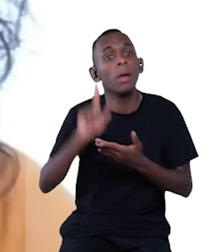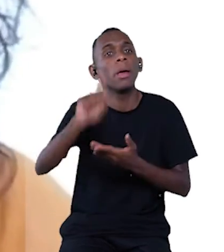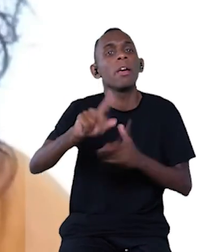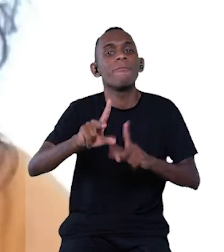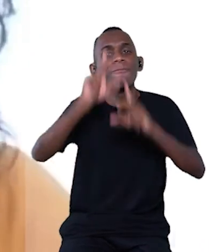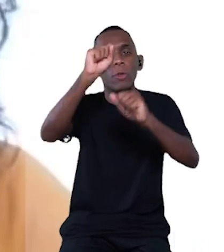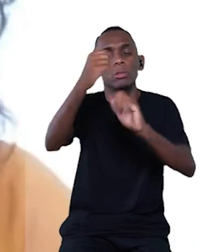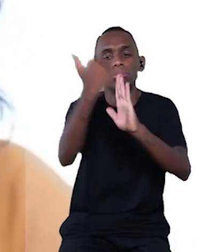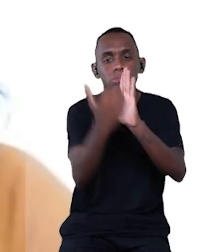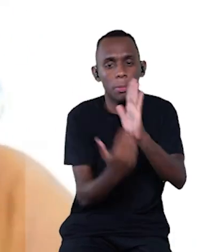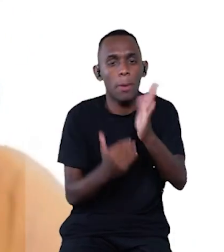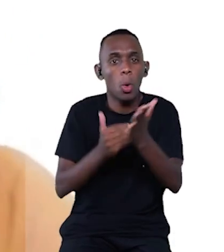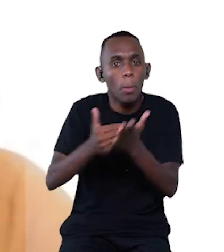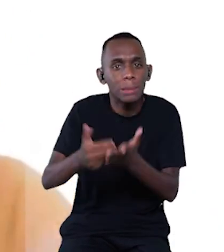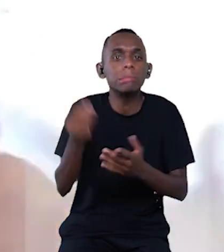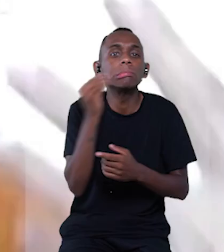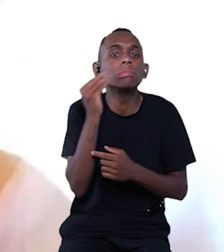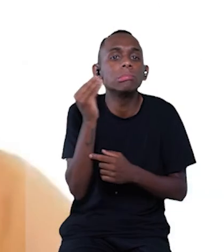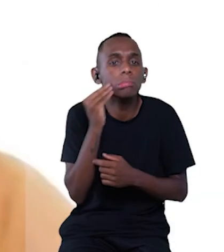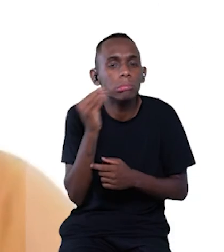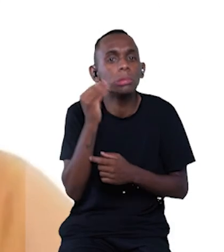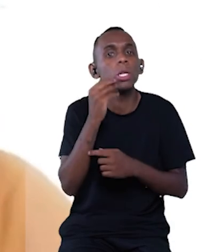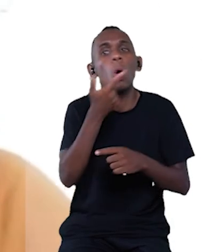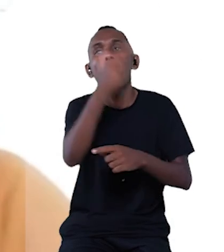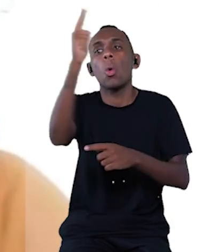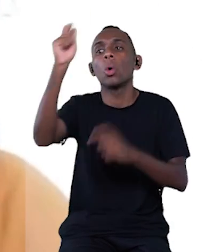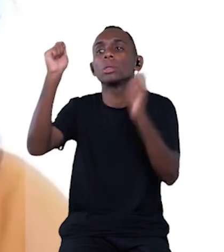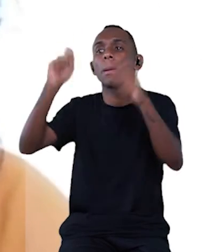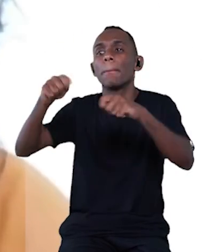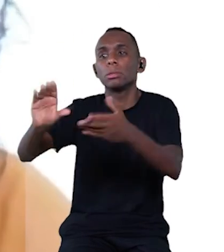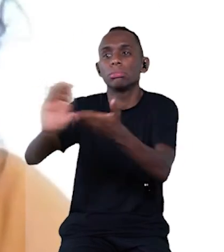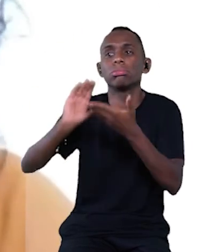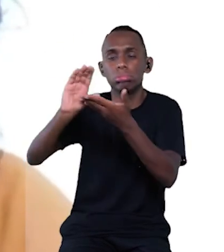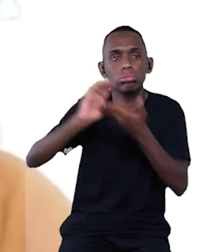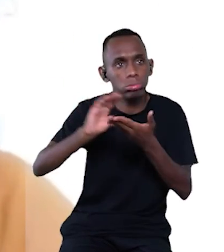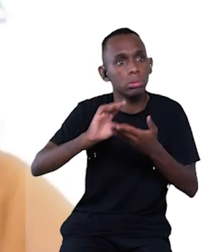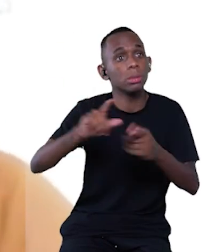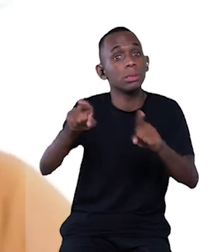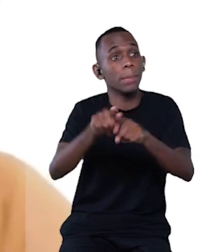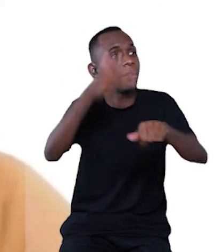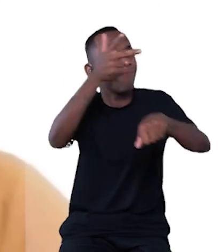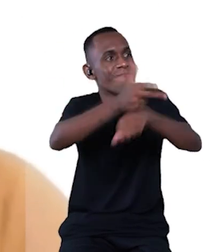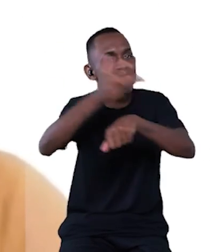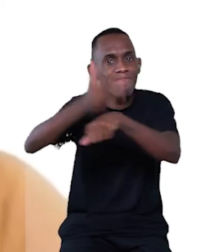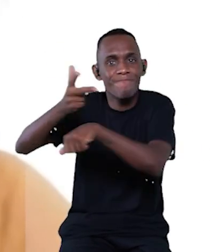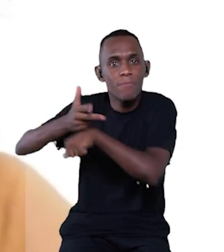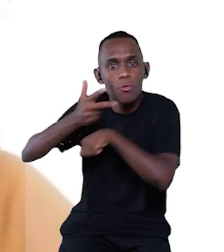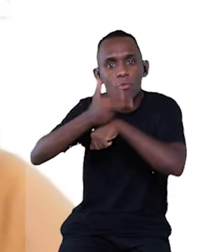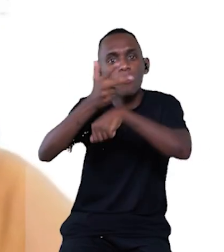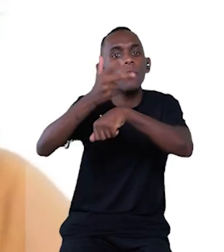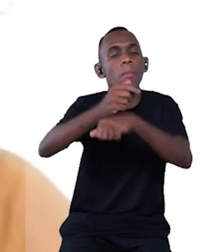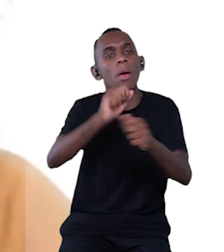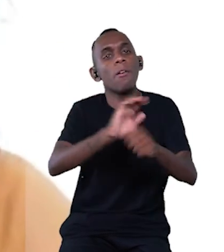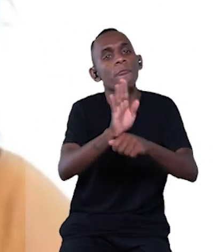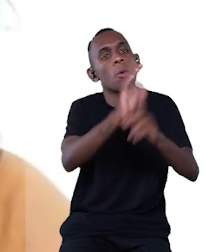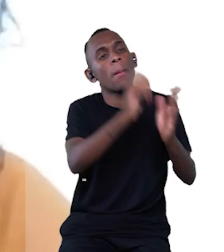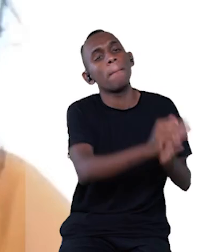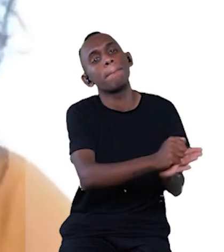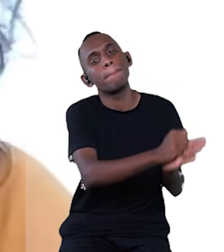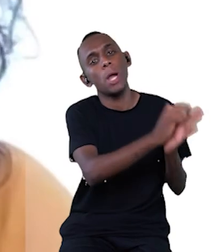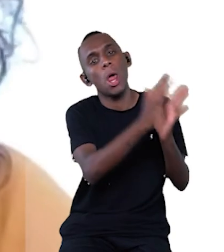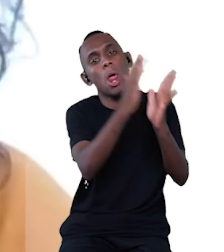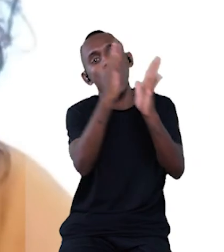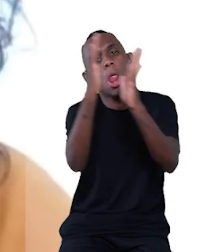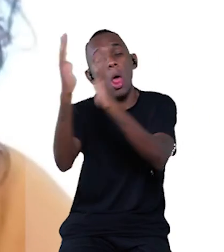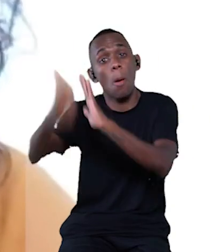desenvolvimento de roteiro, então é fortificar esse roteiro para começar a tentar em editais de produção e filmar mesmo